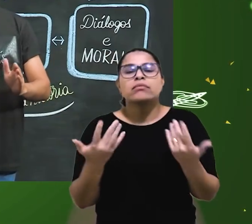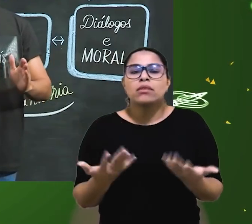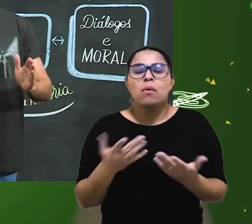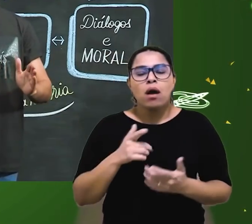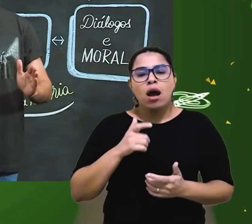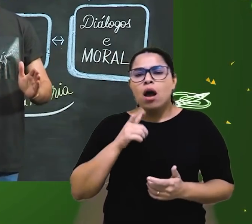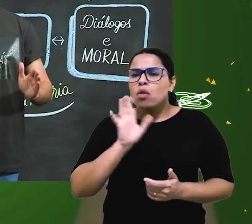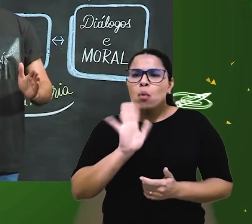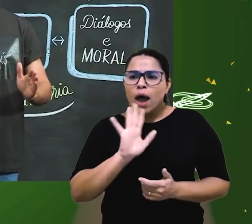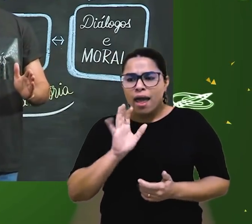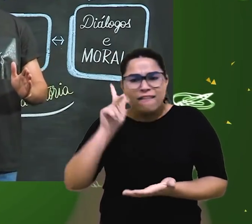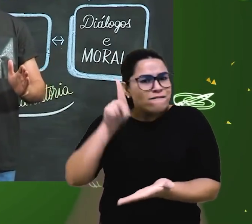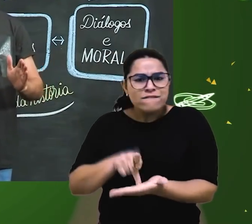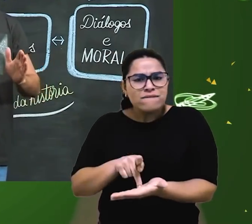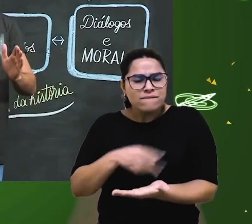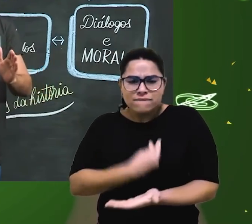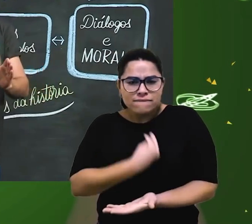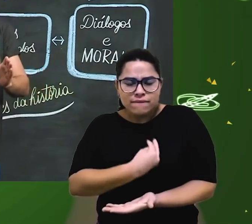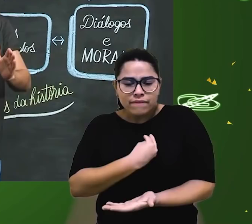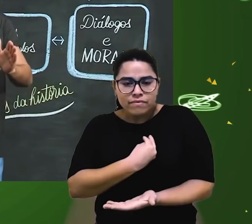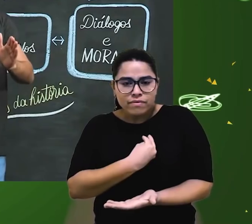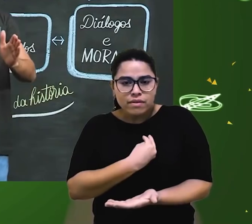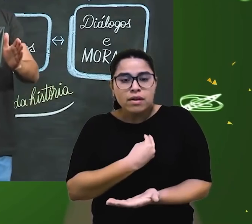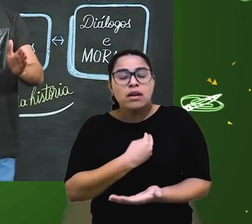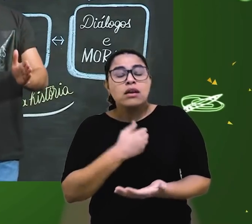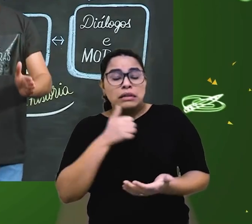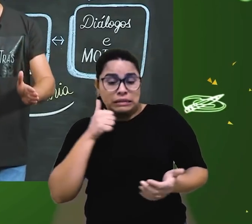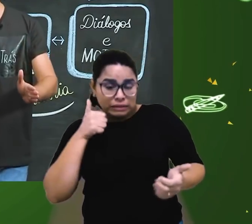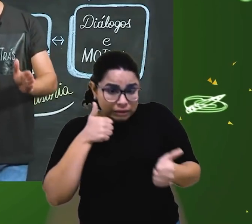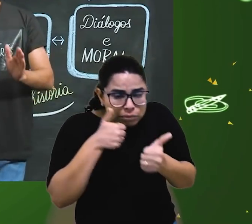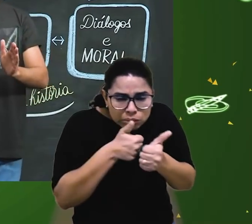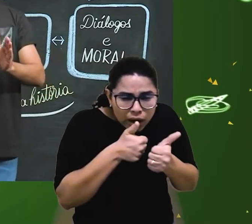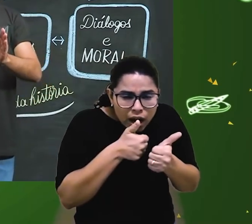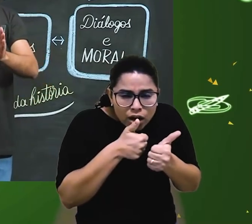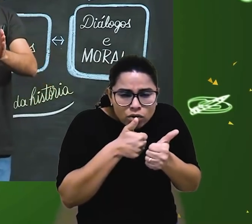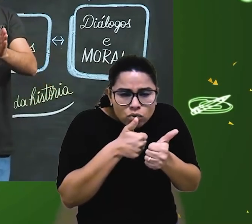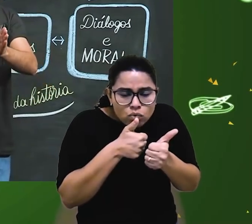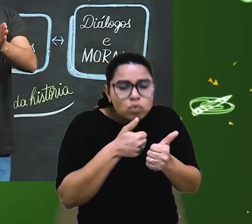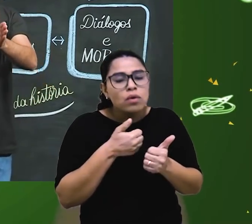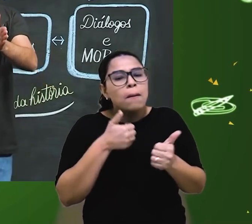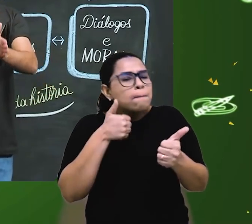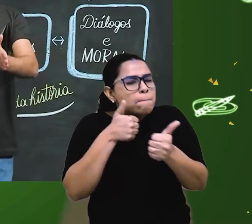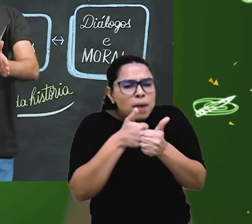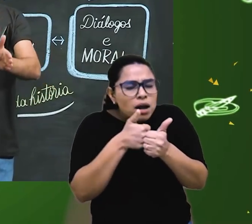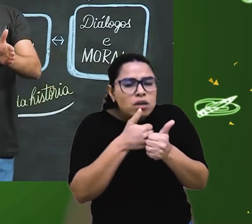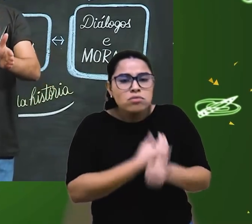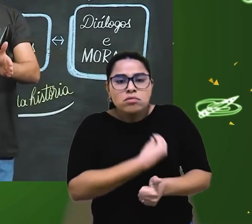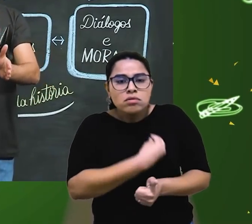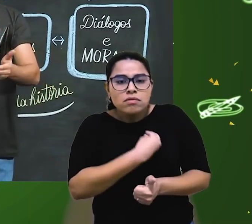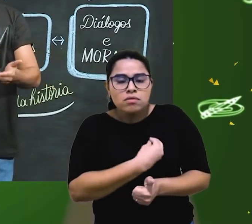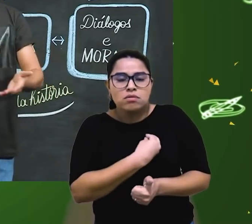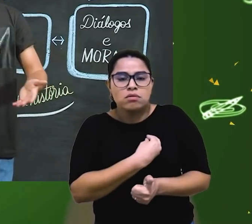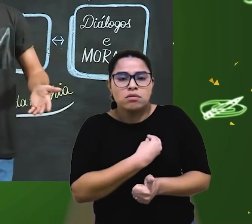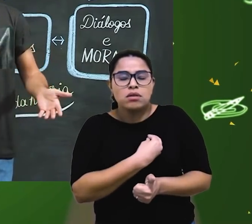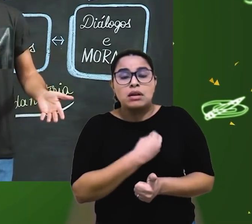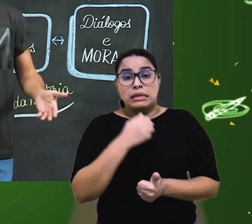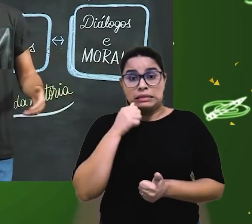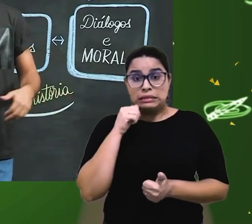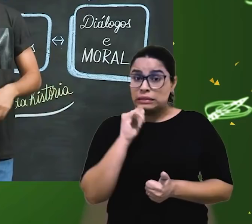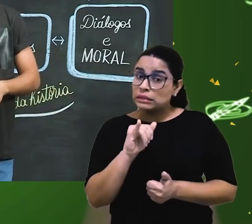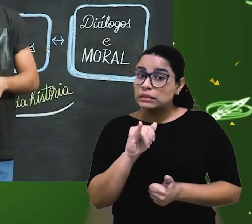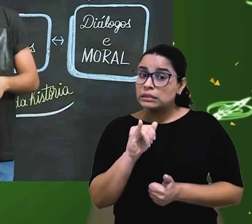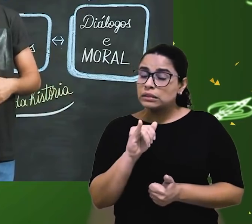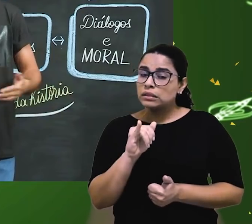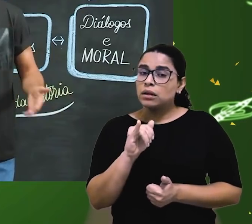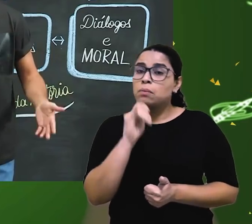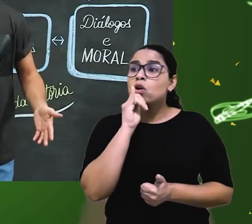uma aproximação com a realidade. Ou seja, se o conto for um conto contemporâneo, um conto focado em situações muito reais, muito comuns, você não vai admitir